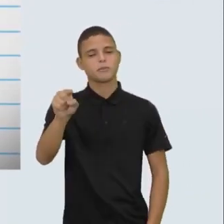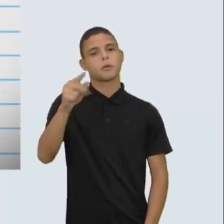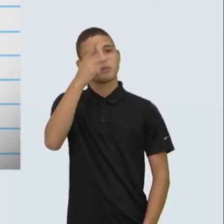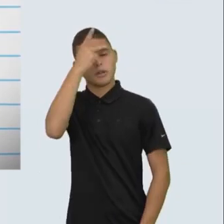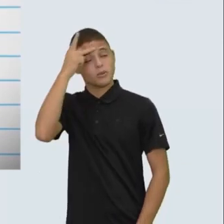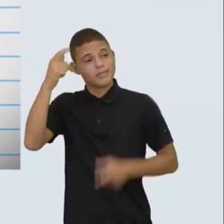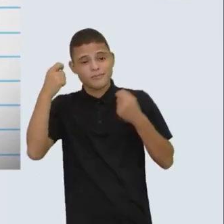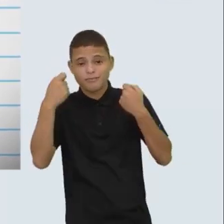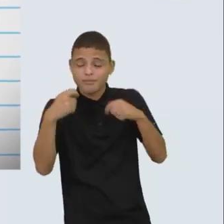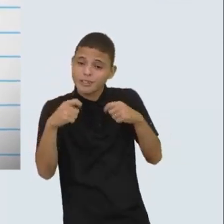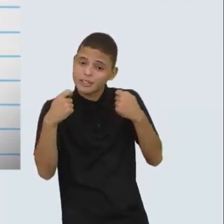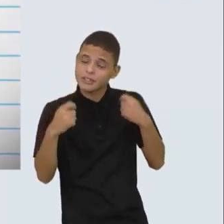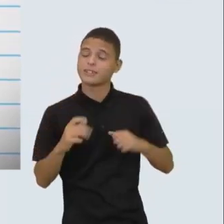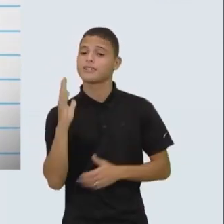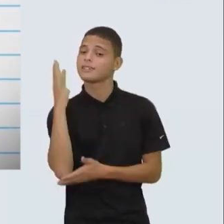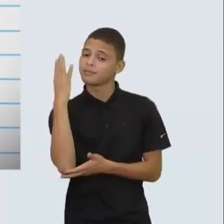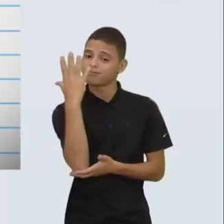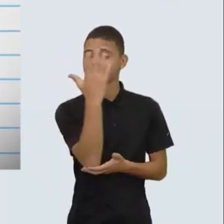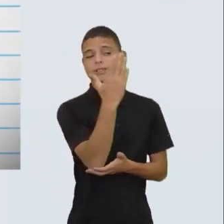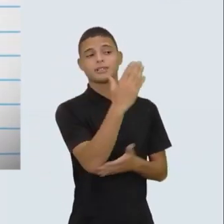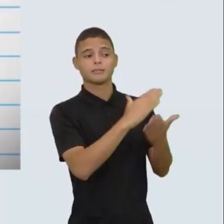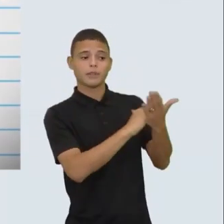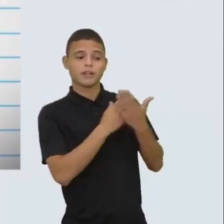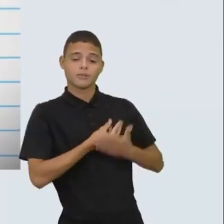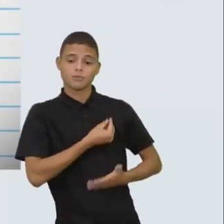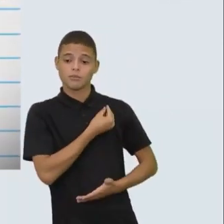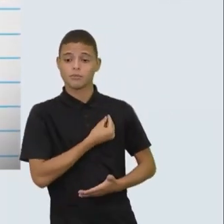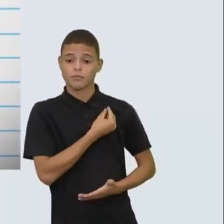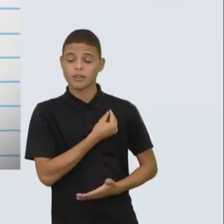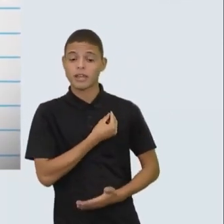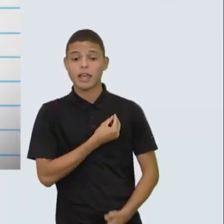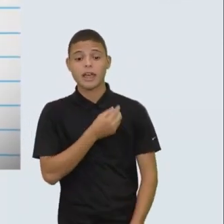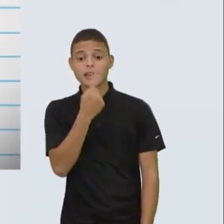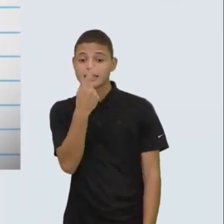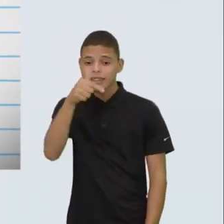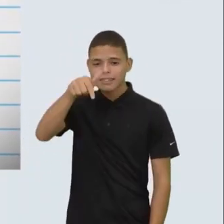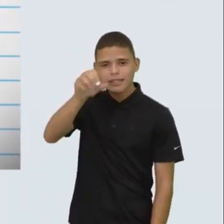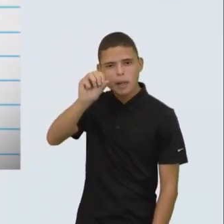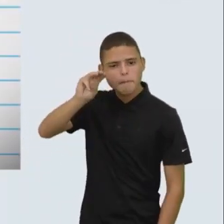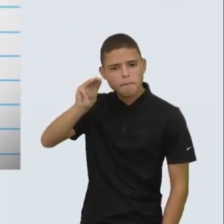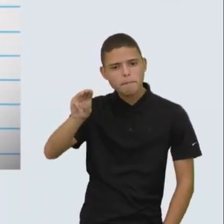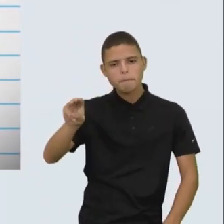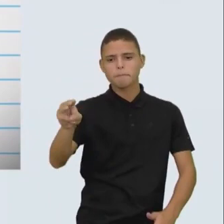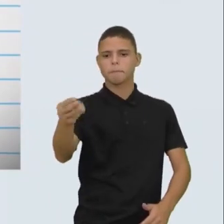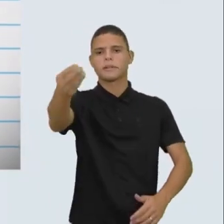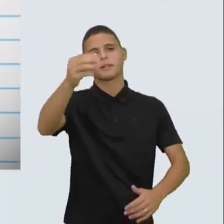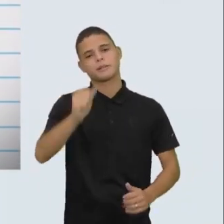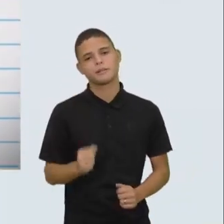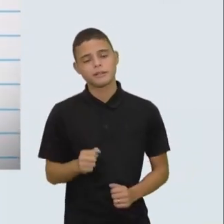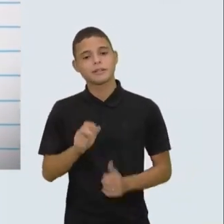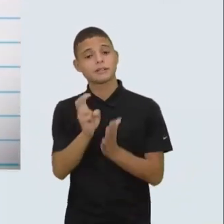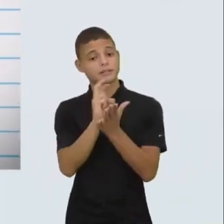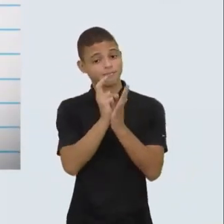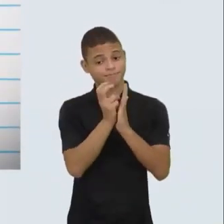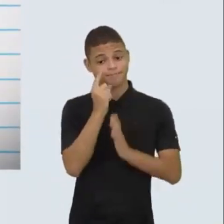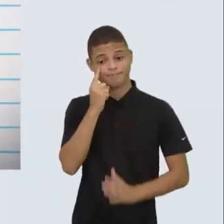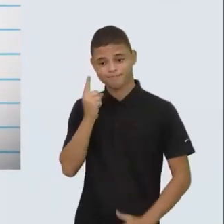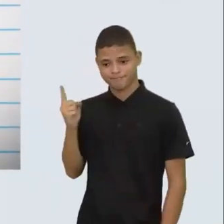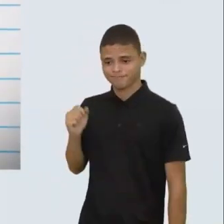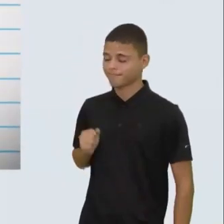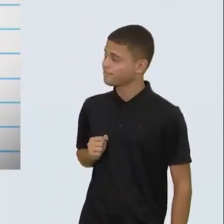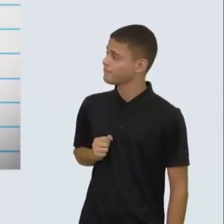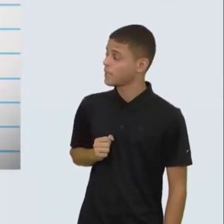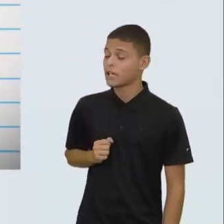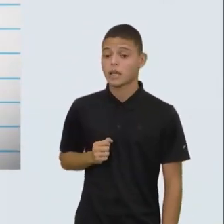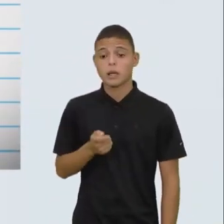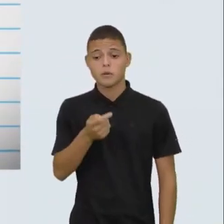delas para sua subsistência, incluindo aí cerca de 70 milhões de indígenas. As florestas são o lar de mais de 80% de